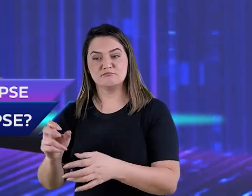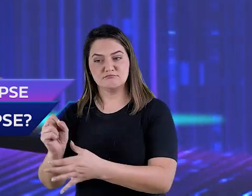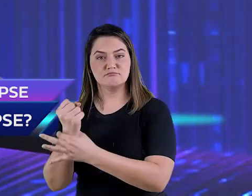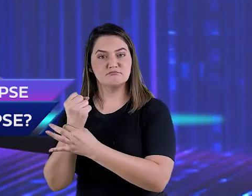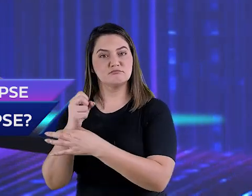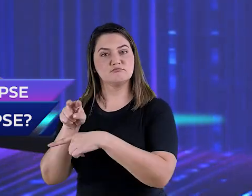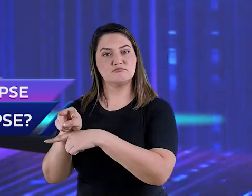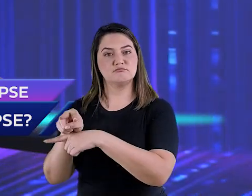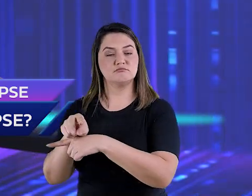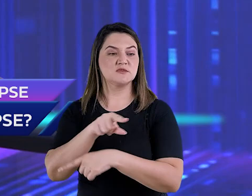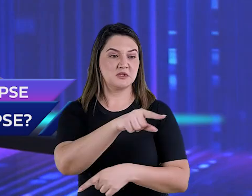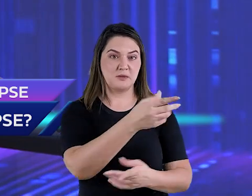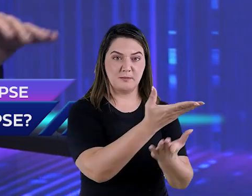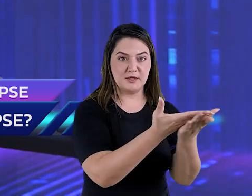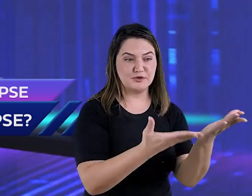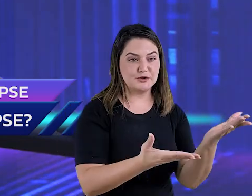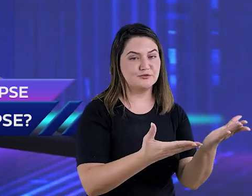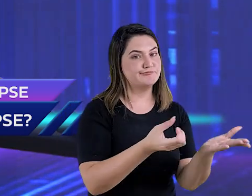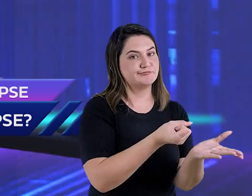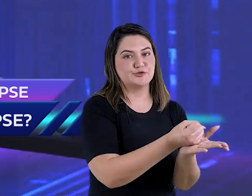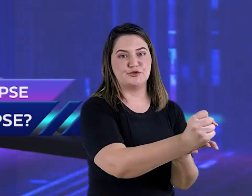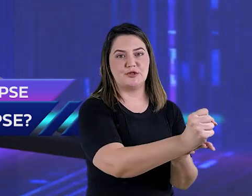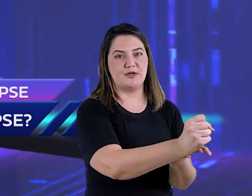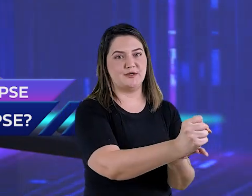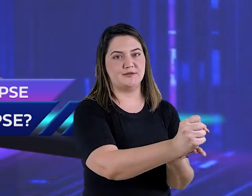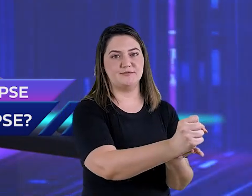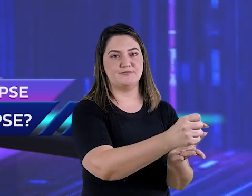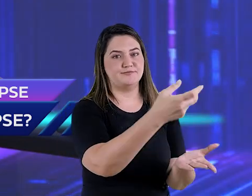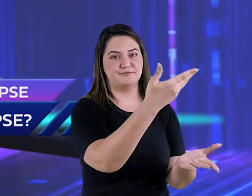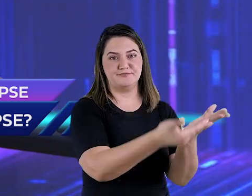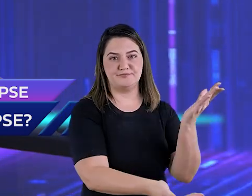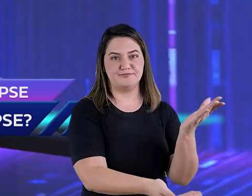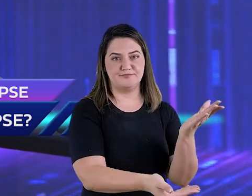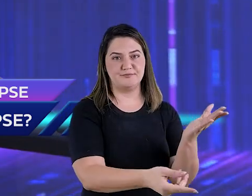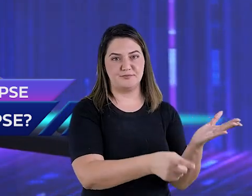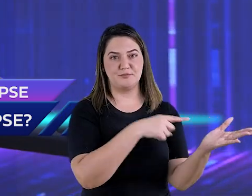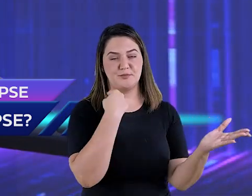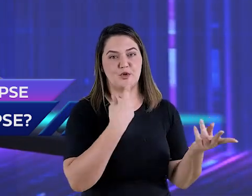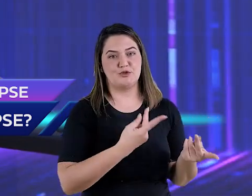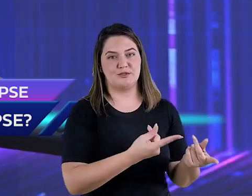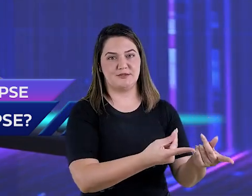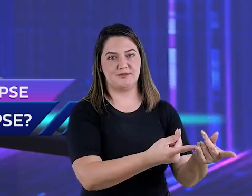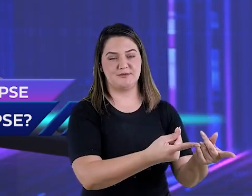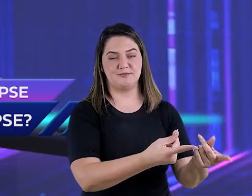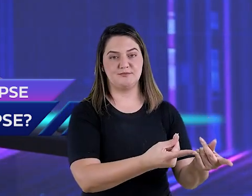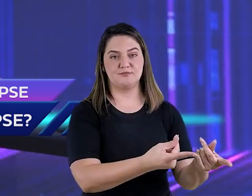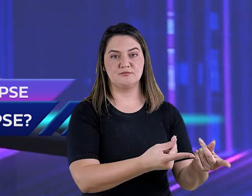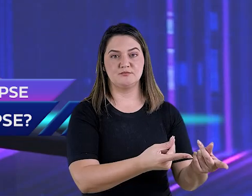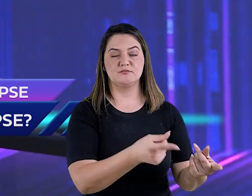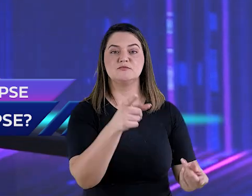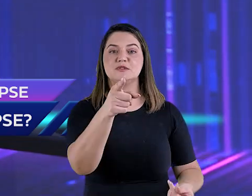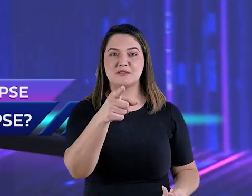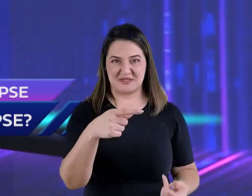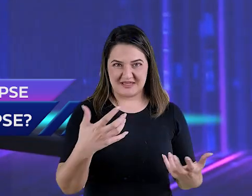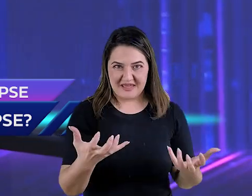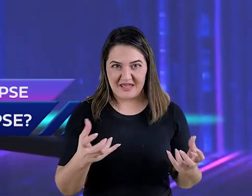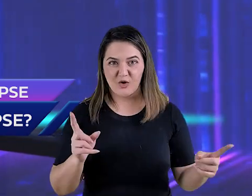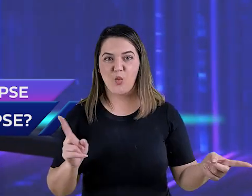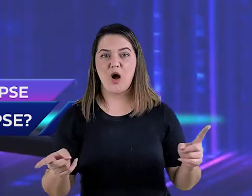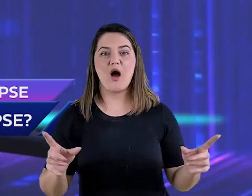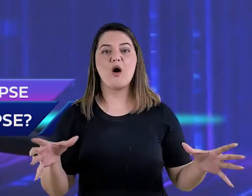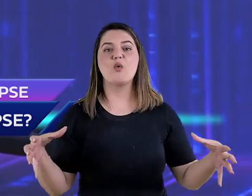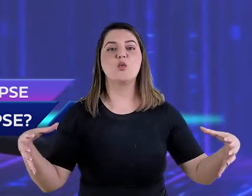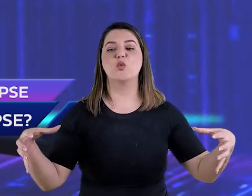então receberão definitivamente a sua recompensa final. Agora, você não precisa se